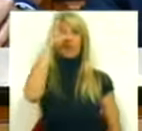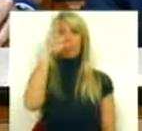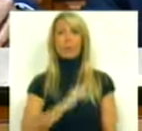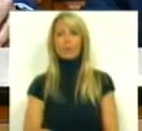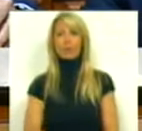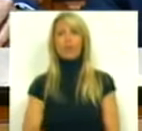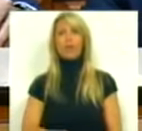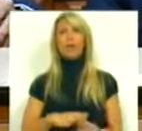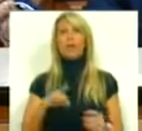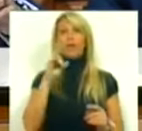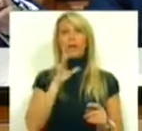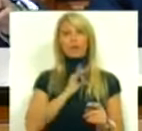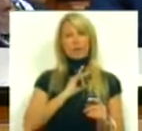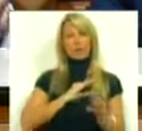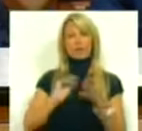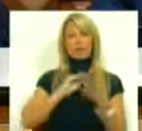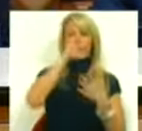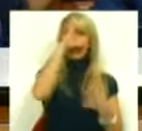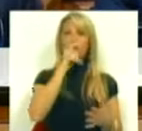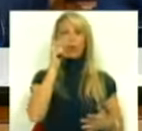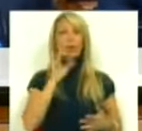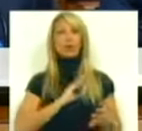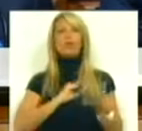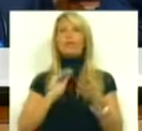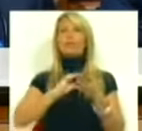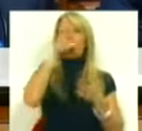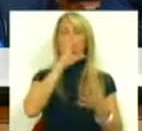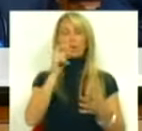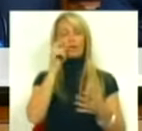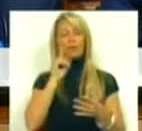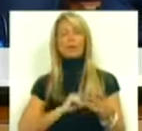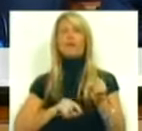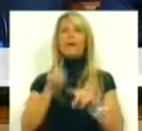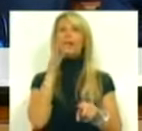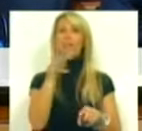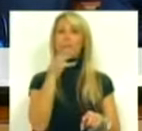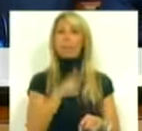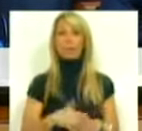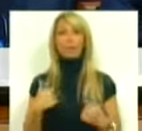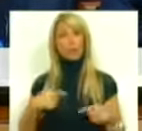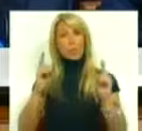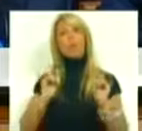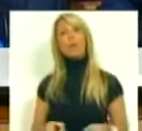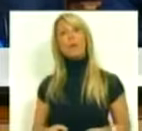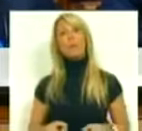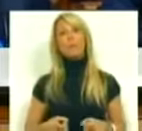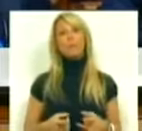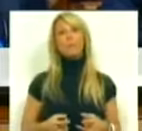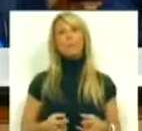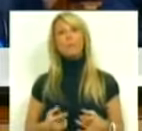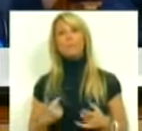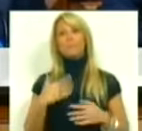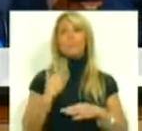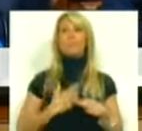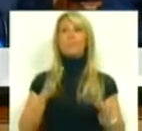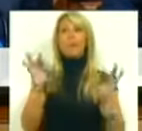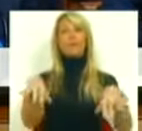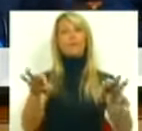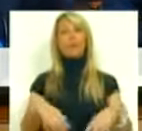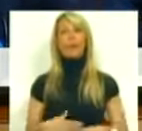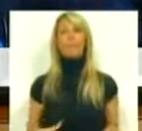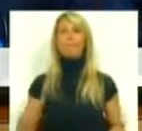Ministro, Senhora Secretária de Estado e Senhor Secretário de Estado, Senhores Deputados, Senhoras Deputadas, eu começo precisamente por esta parte final, ou